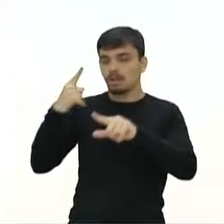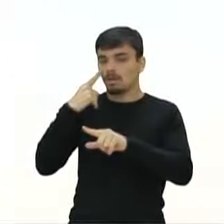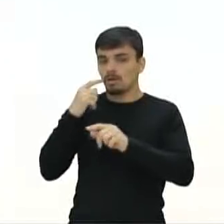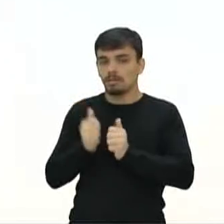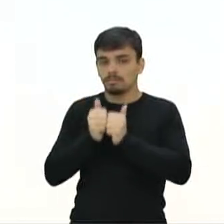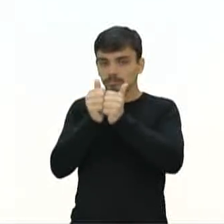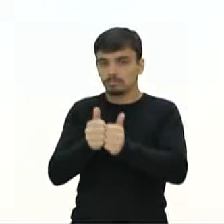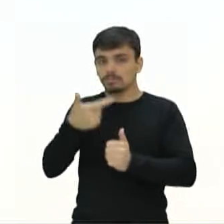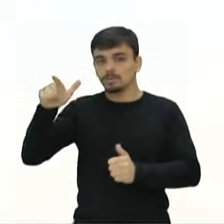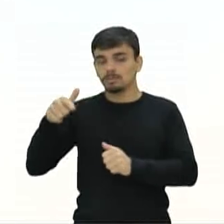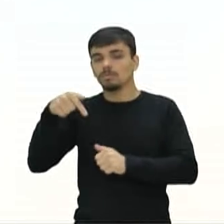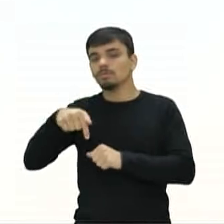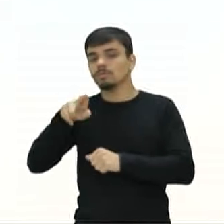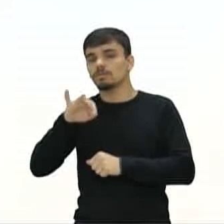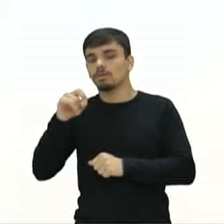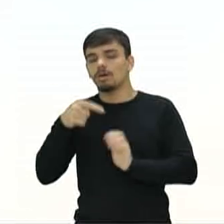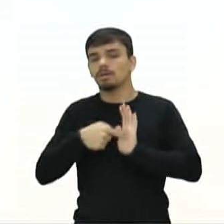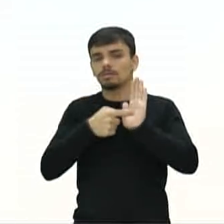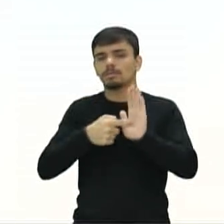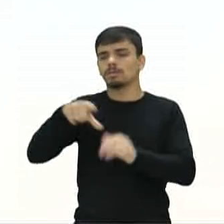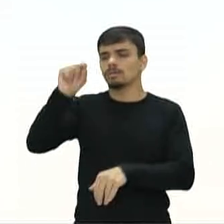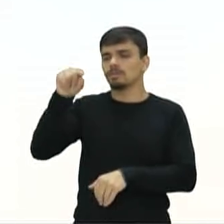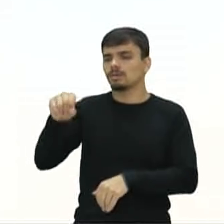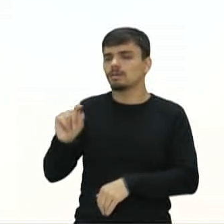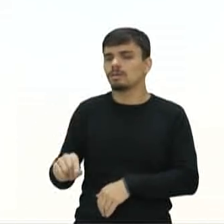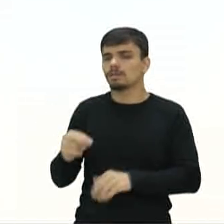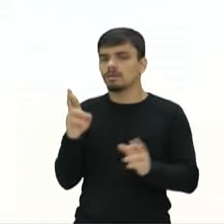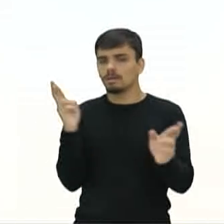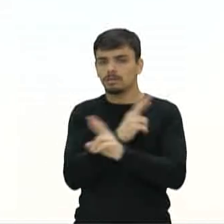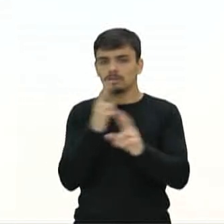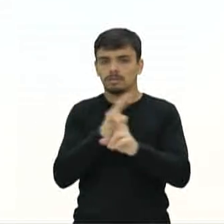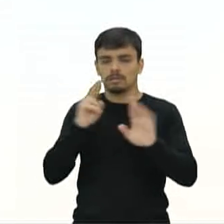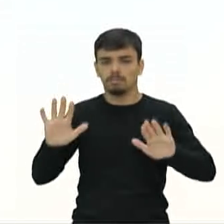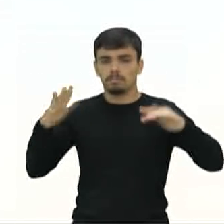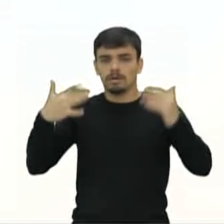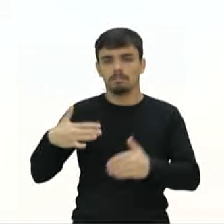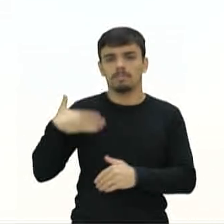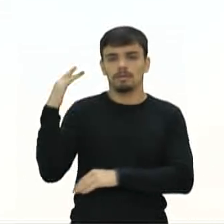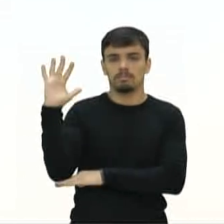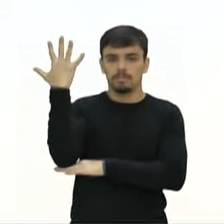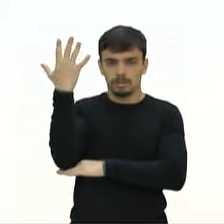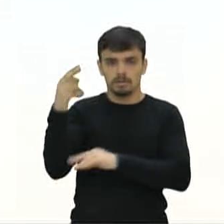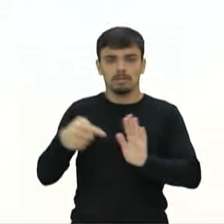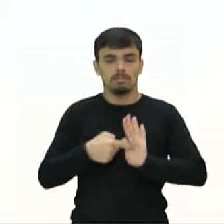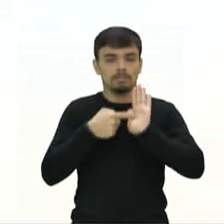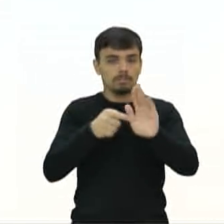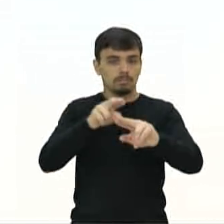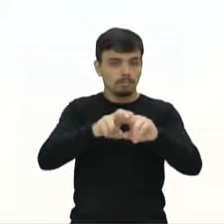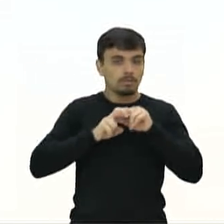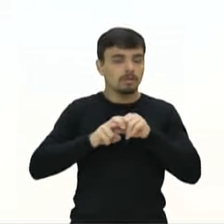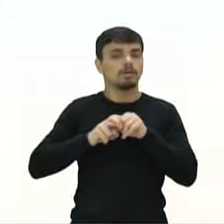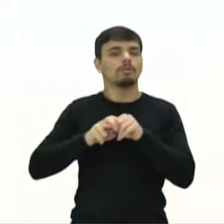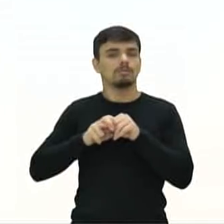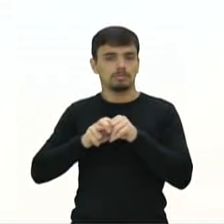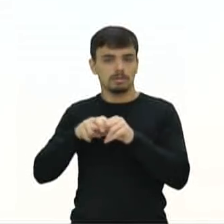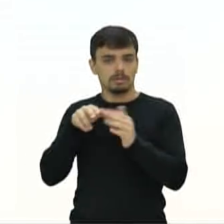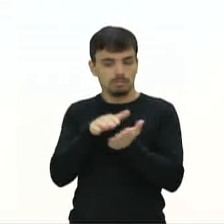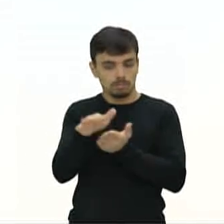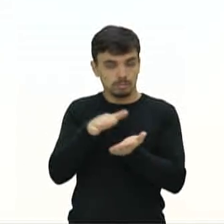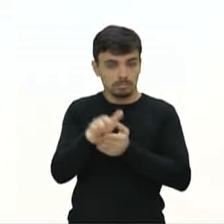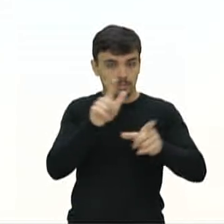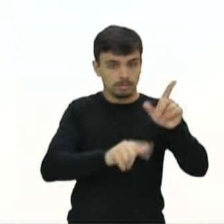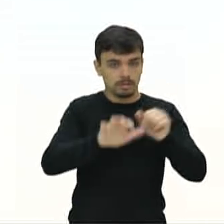nosso próximo quiz. Indique a alternativa que está relacionada aos impactos ambientais promovidos pelo consumismo. Letra